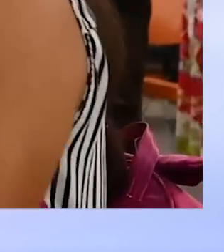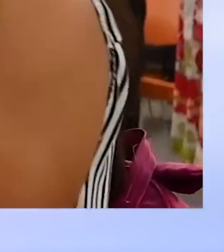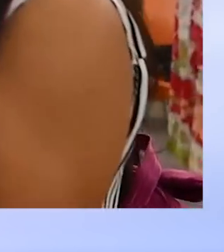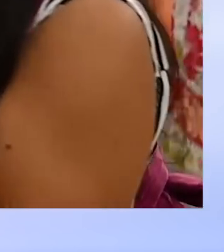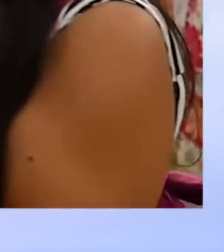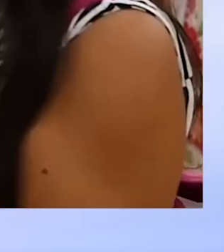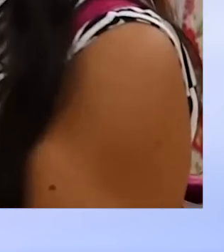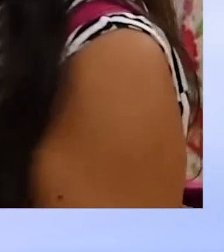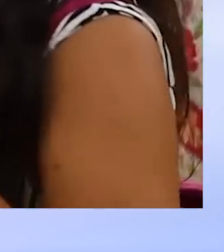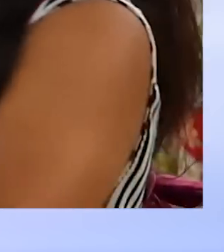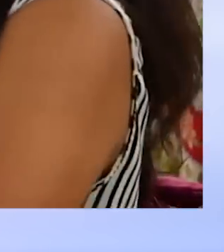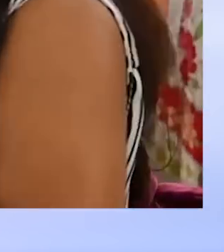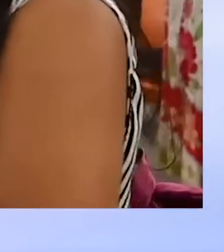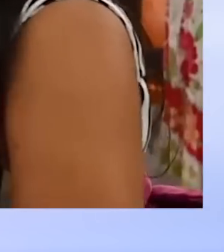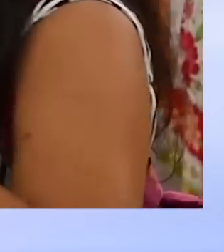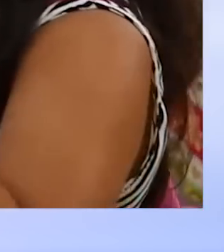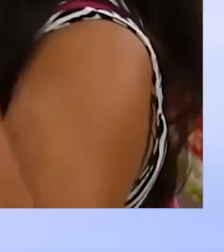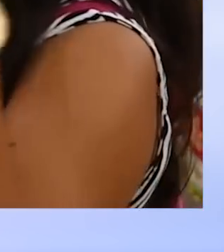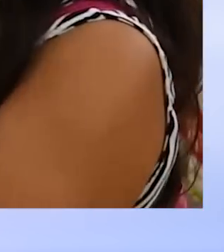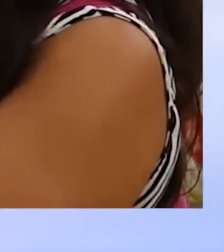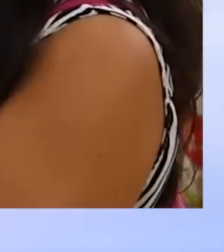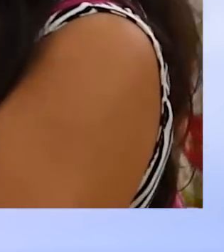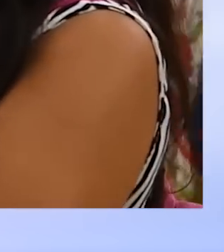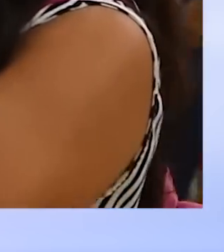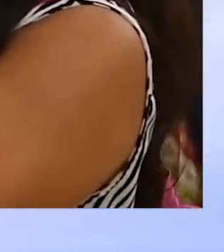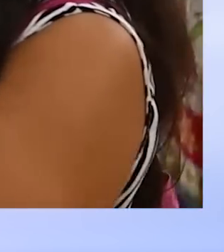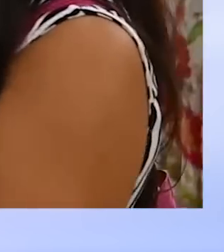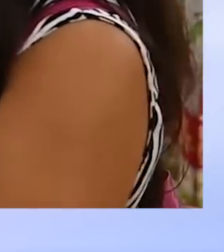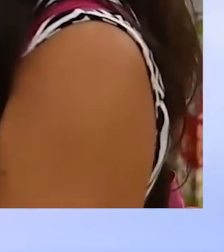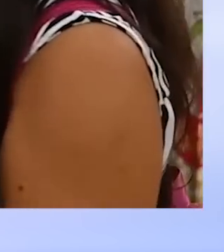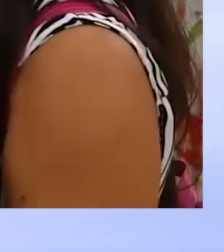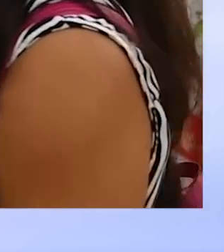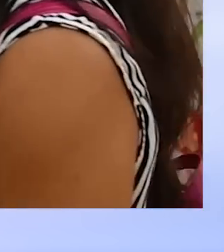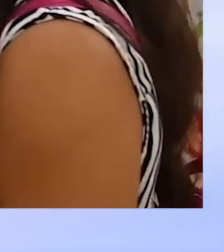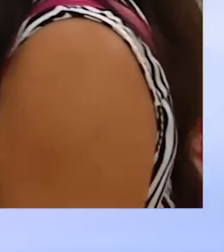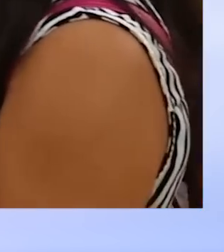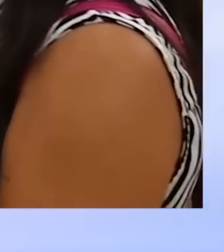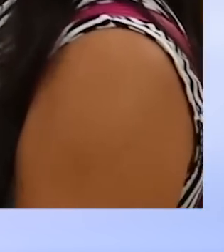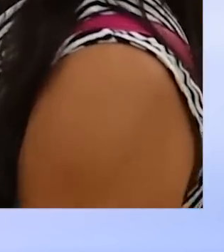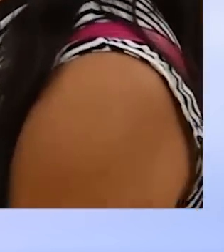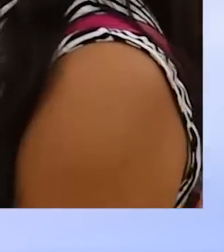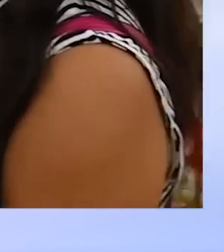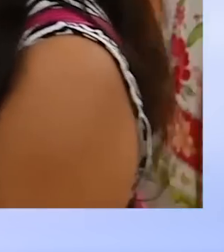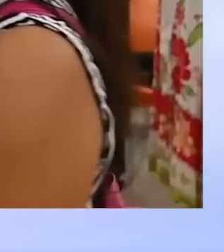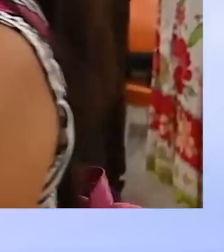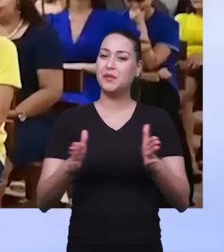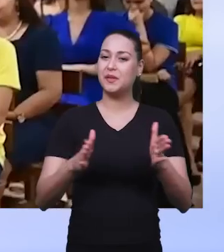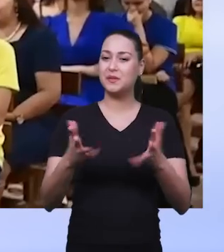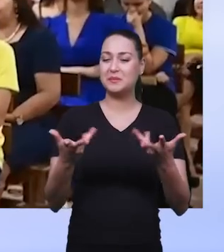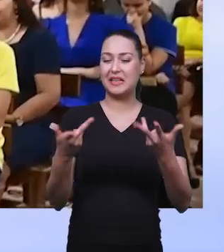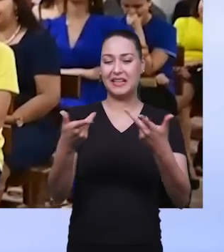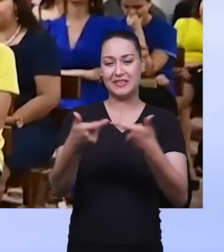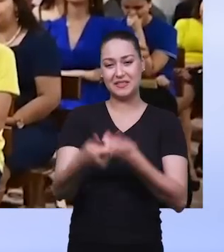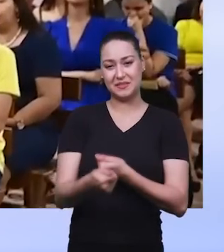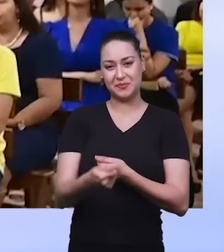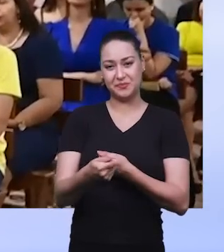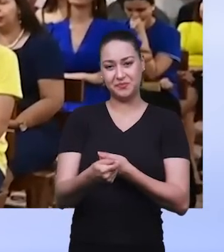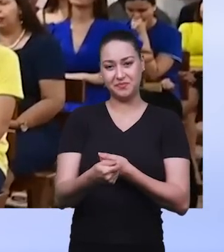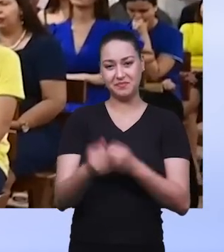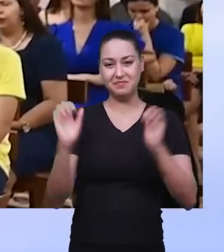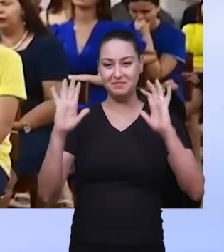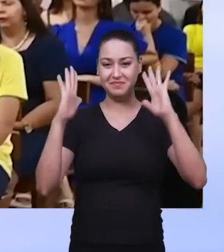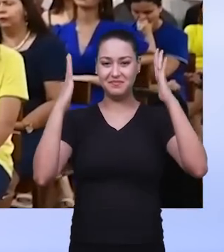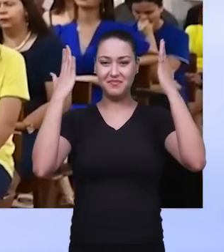Senhor. Sentiram assim, ficaram emocionados, foram tocados pelo Senhor. Este momento foi maravilhoso. A festa